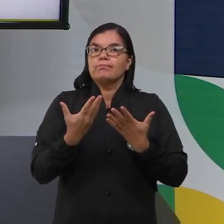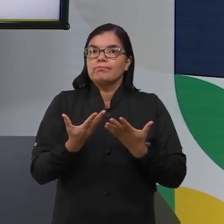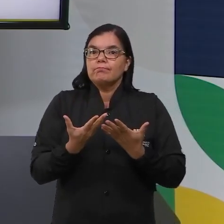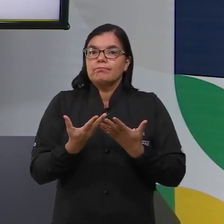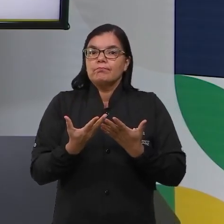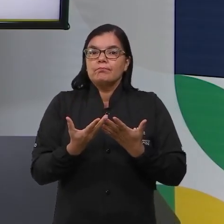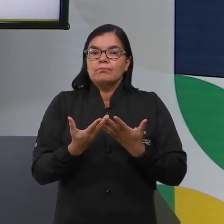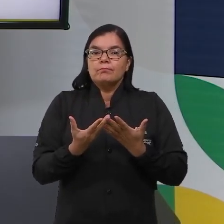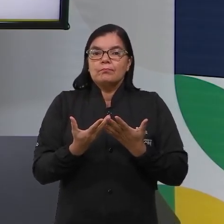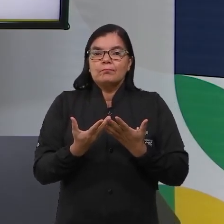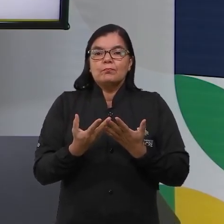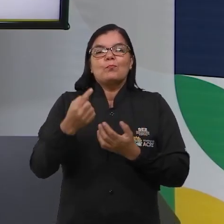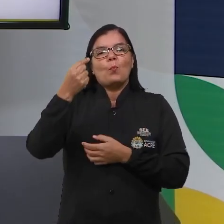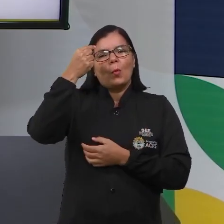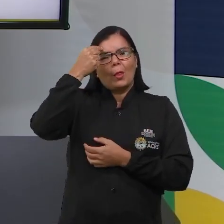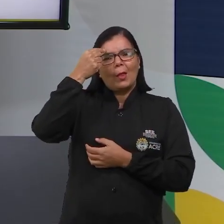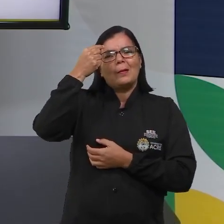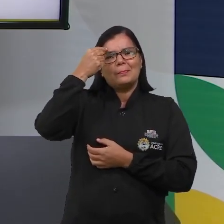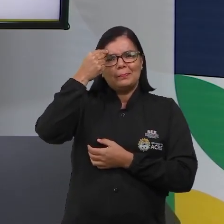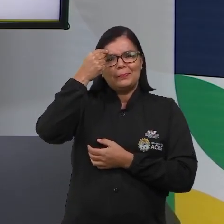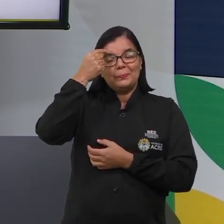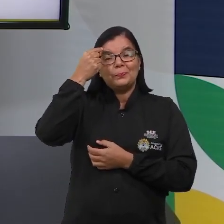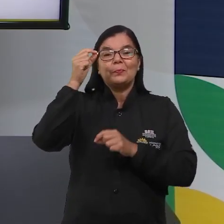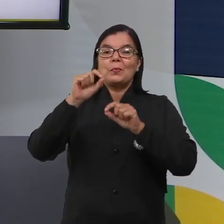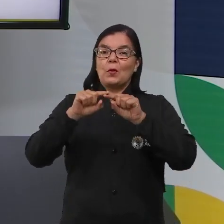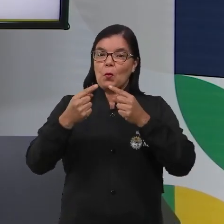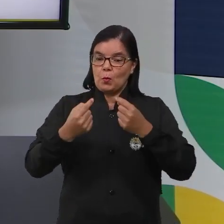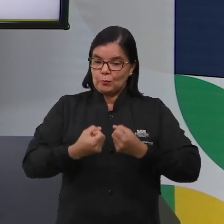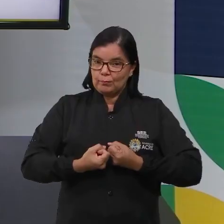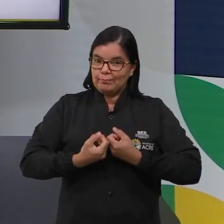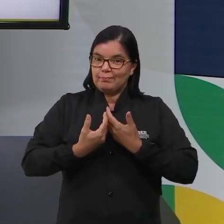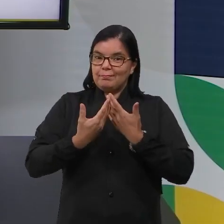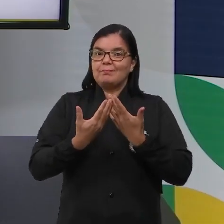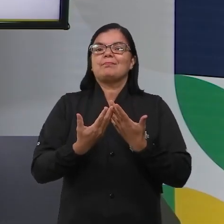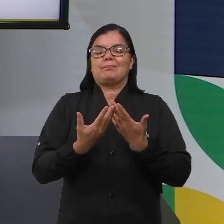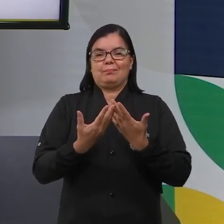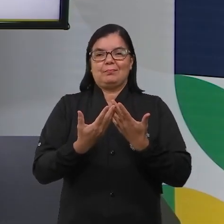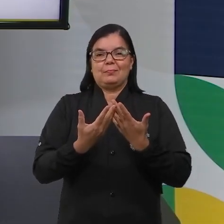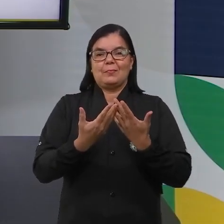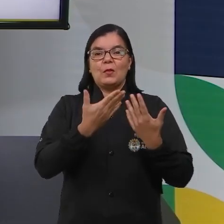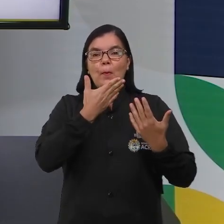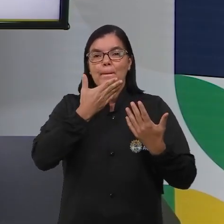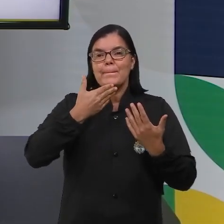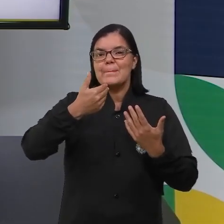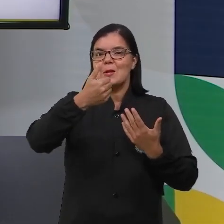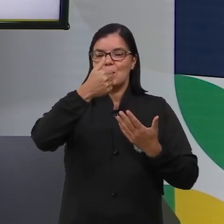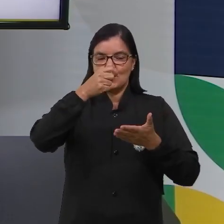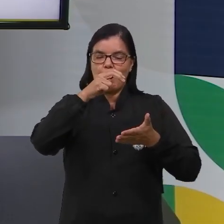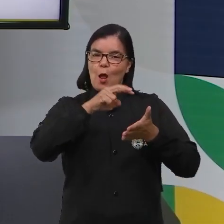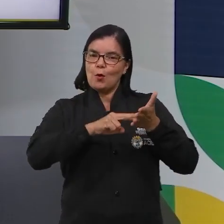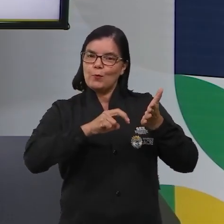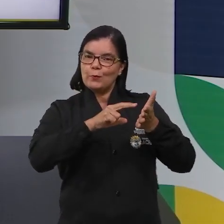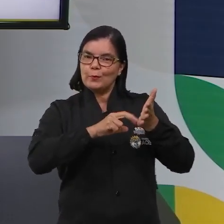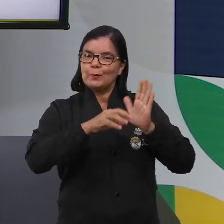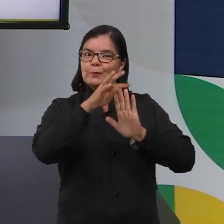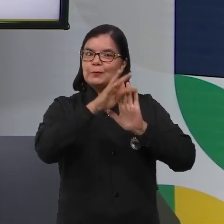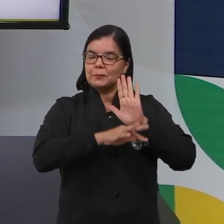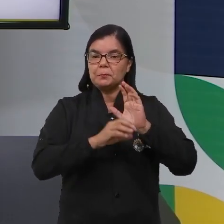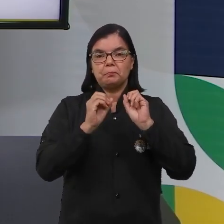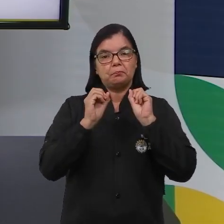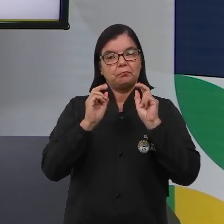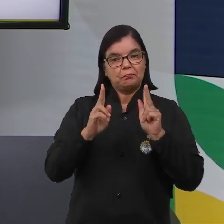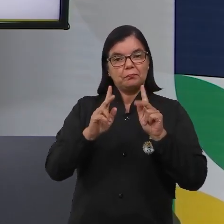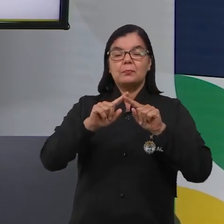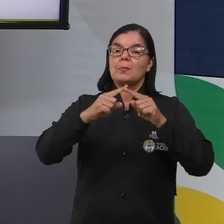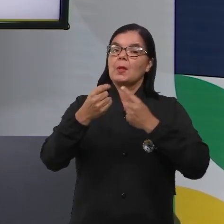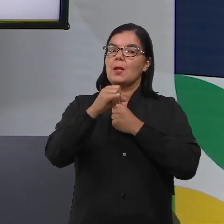ali pensada como um recurso expressivo para enriquecer o meu texto, ela vai ser boa, vai ser ok.